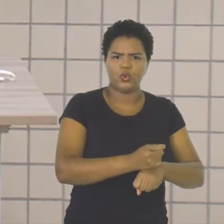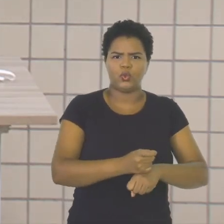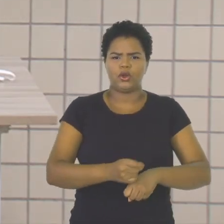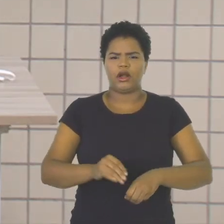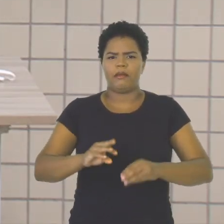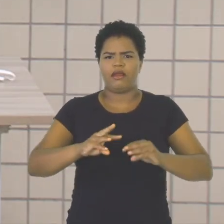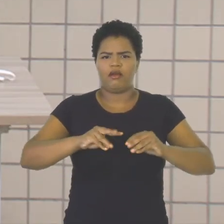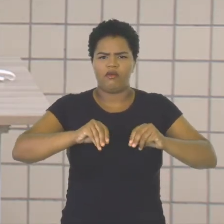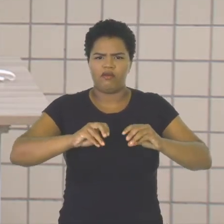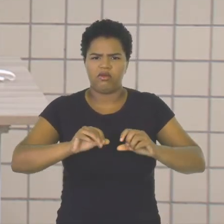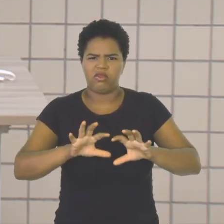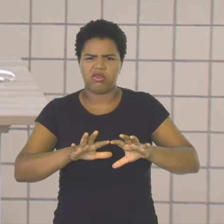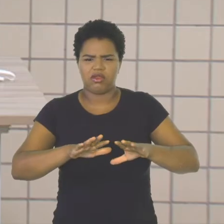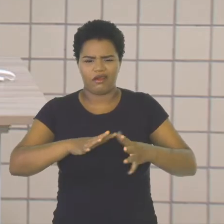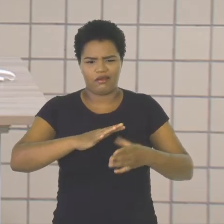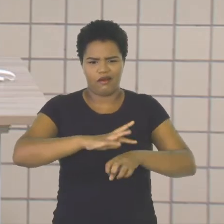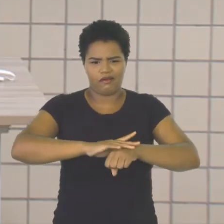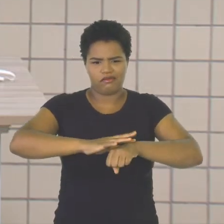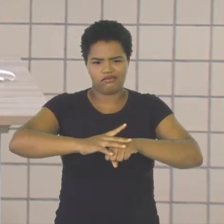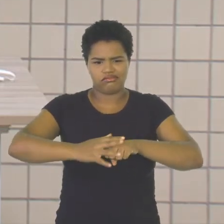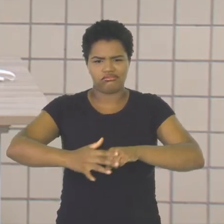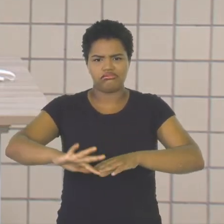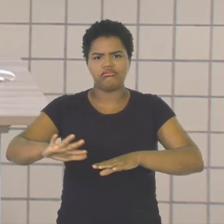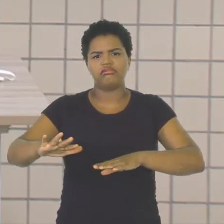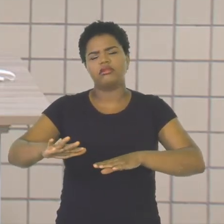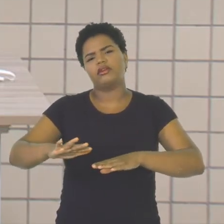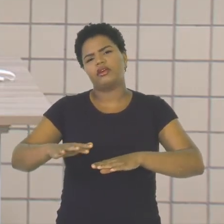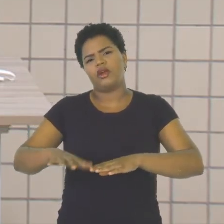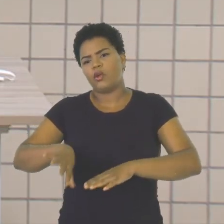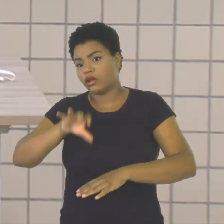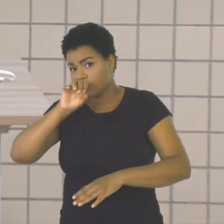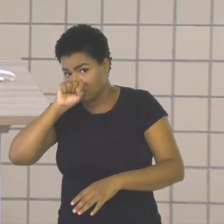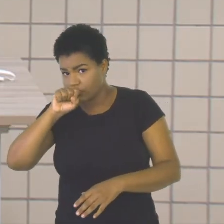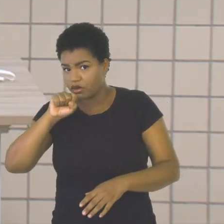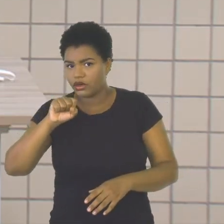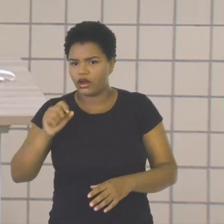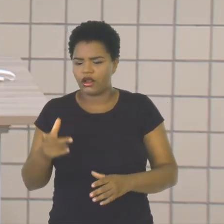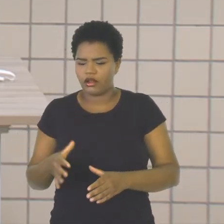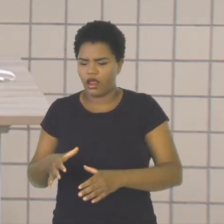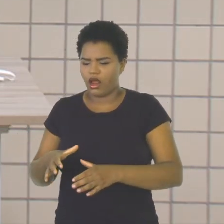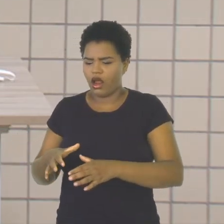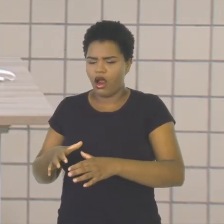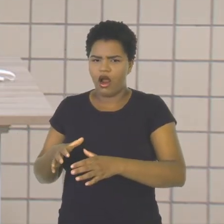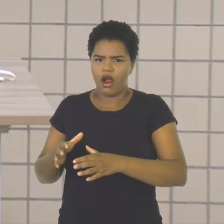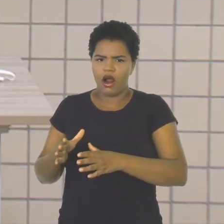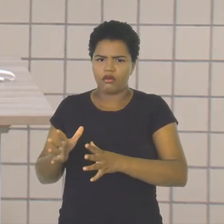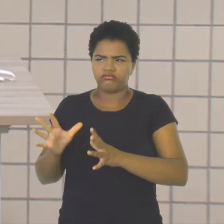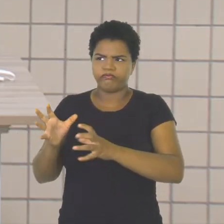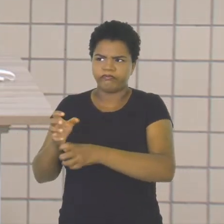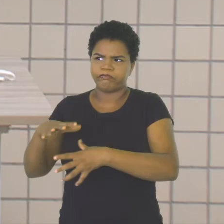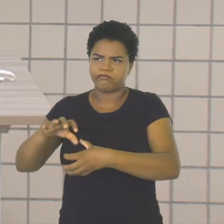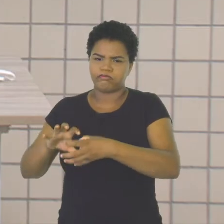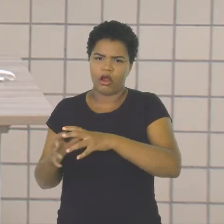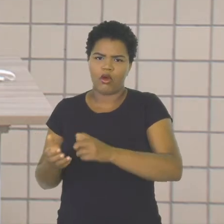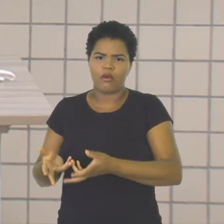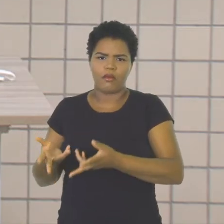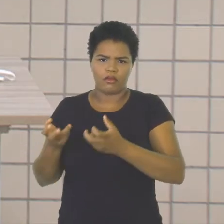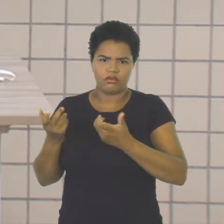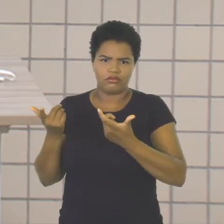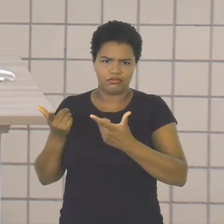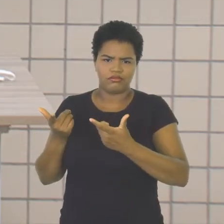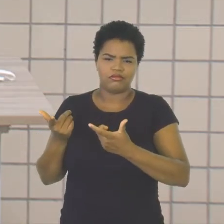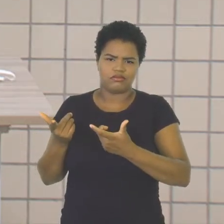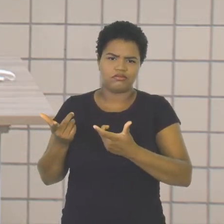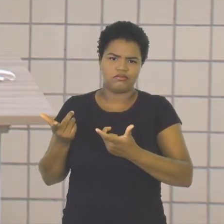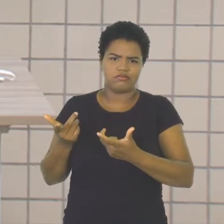cheiro, uma vai ter a questão da formação, que eu consigo diferenciar pelo tato, ou então pela